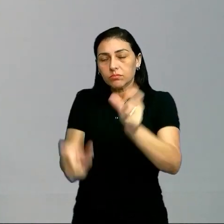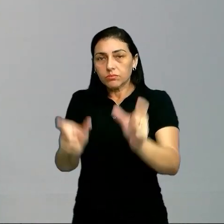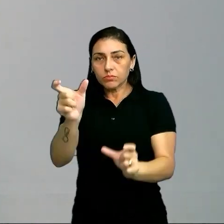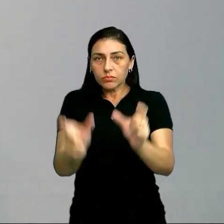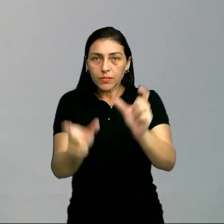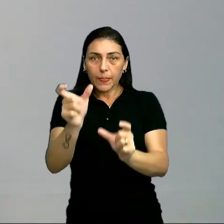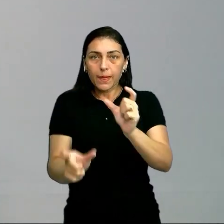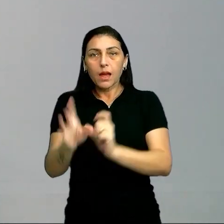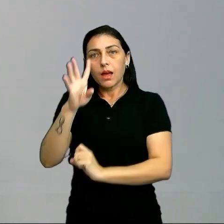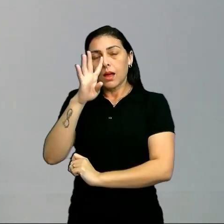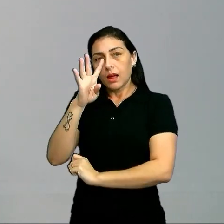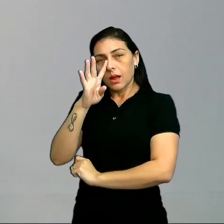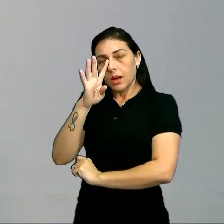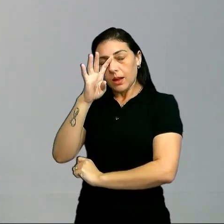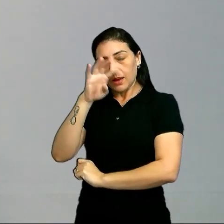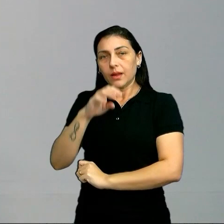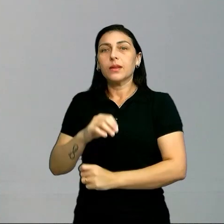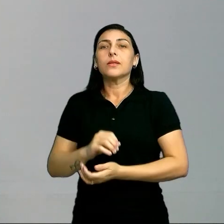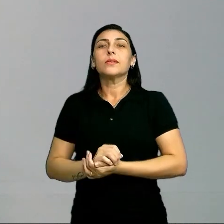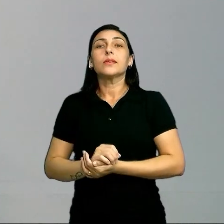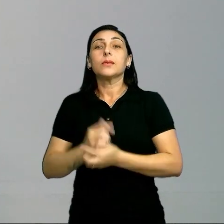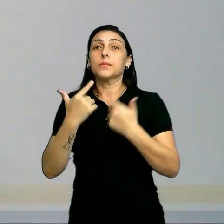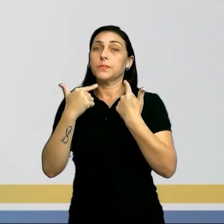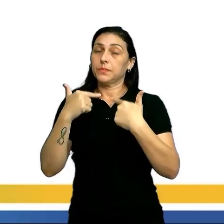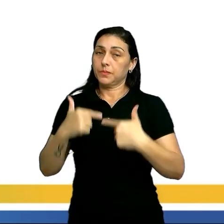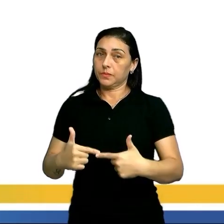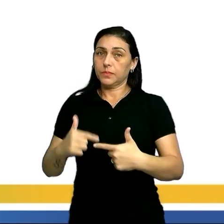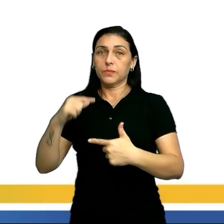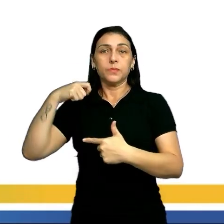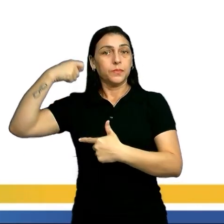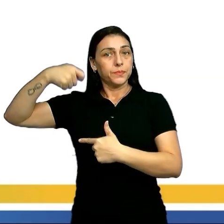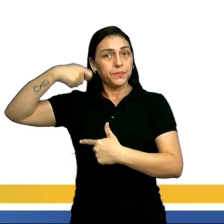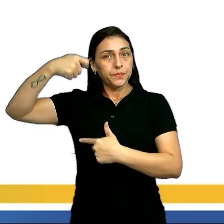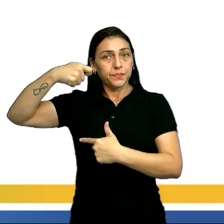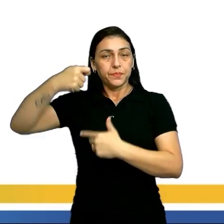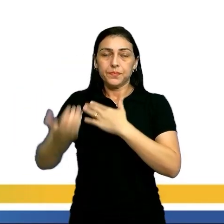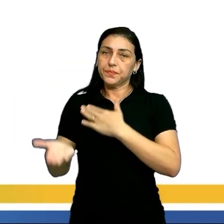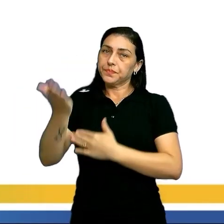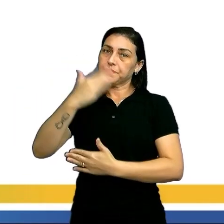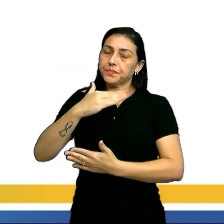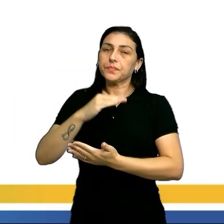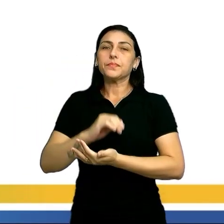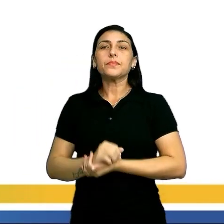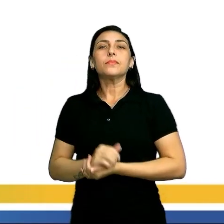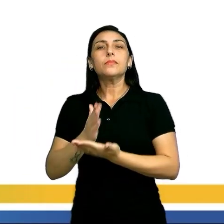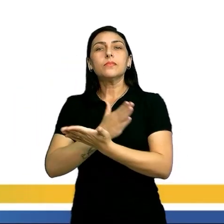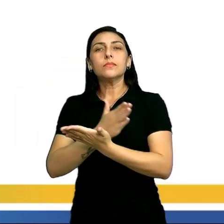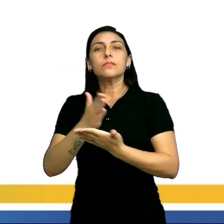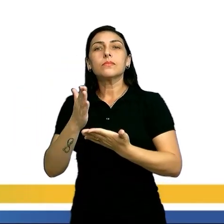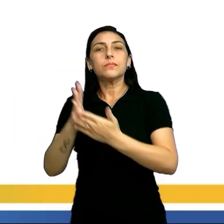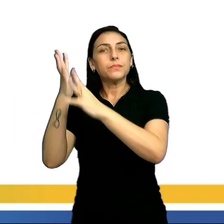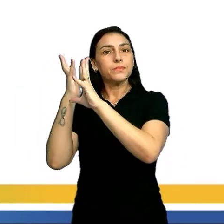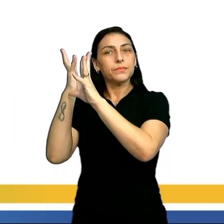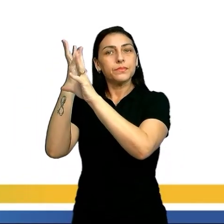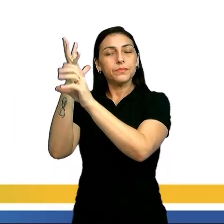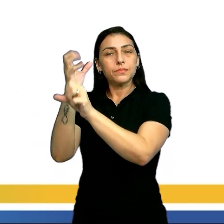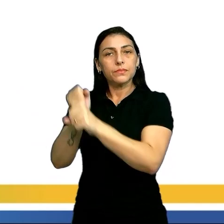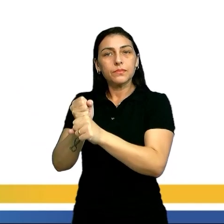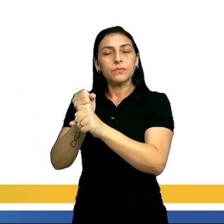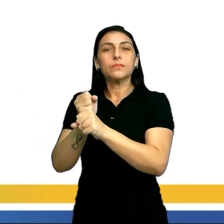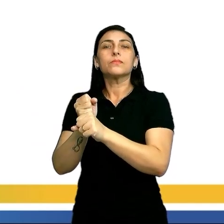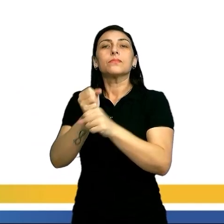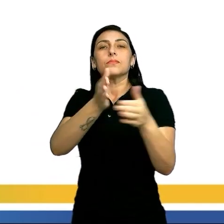os telespectadores daquela linguagem artística. Vamos lá? Para a gente começar revisando os